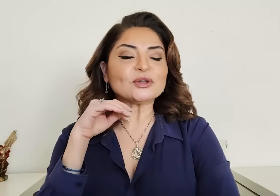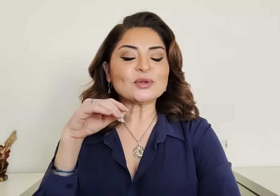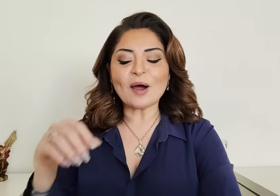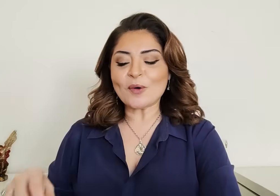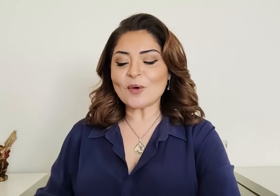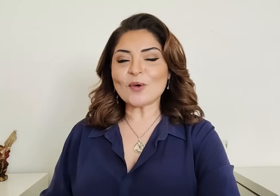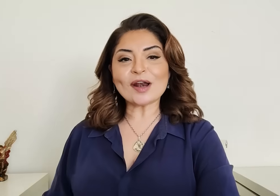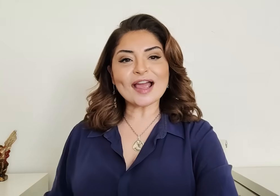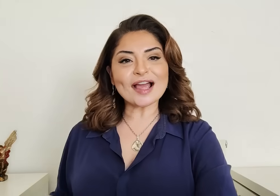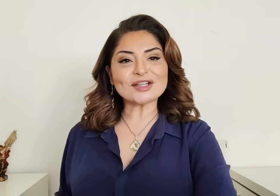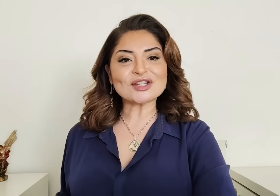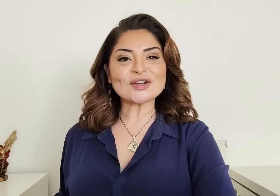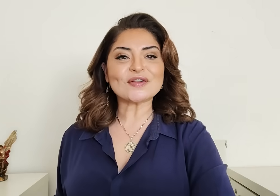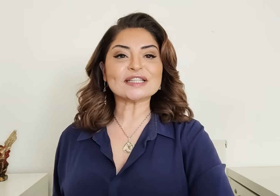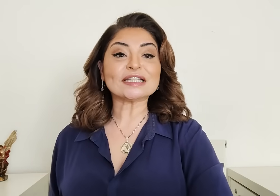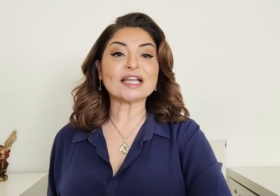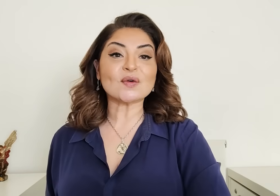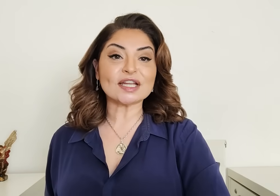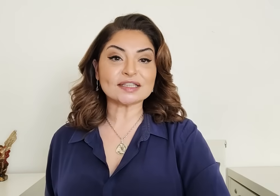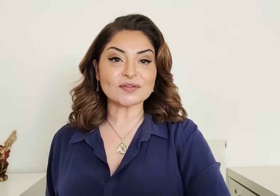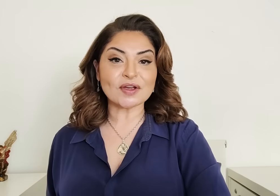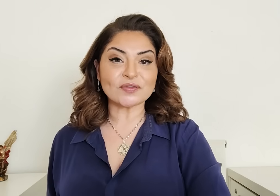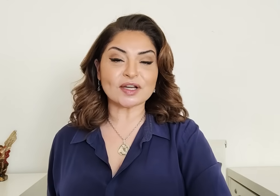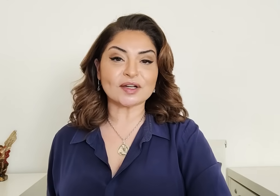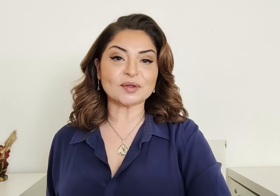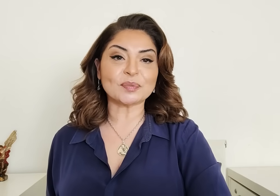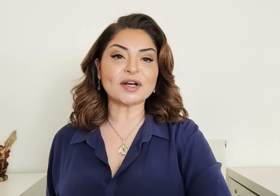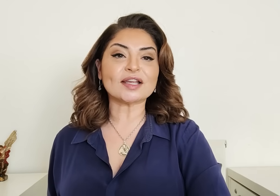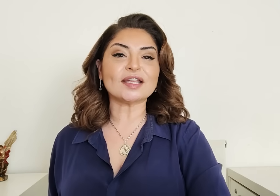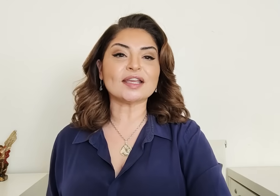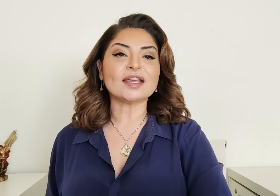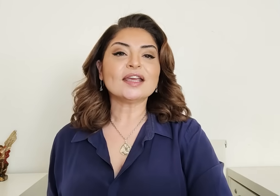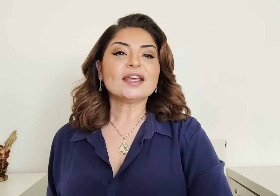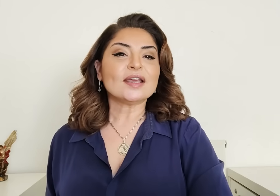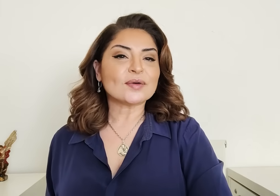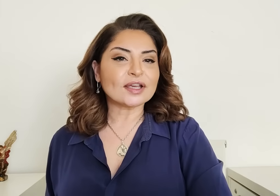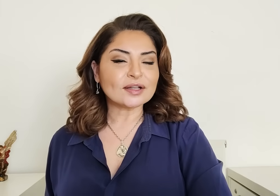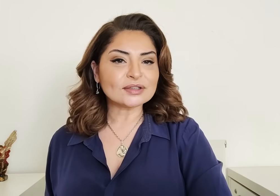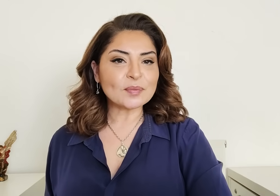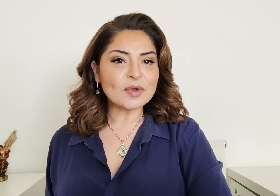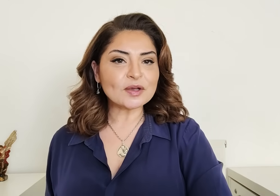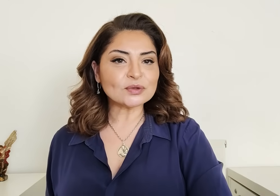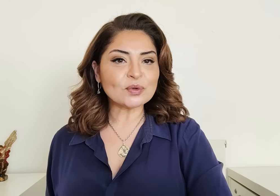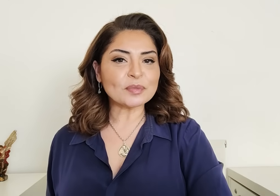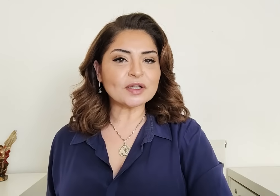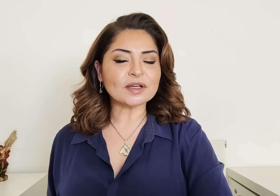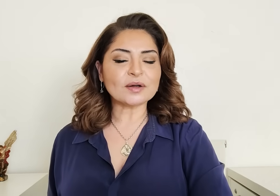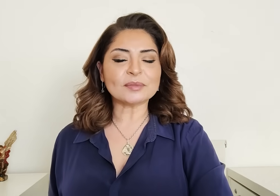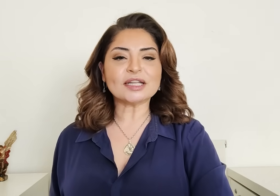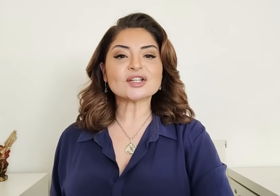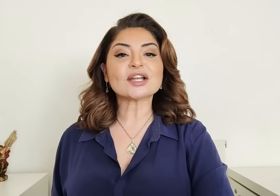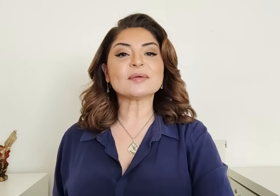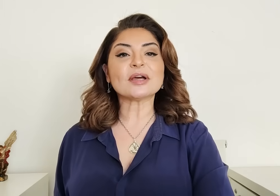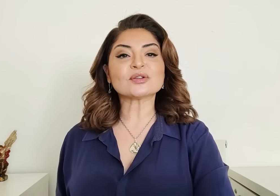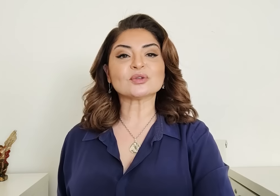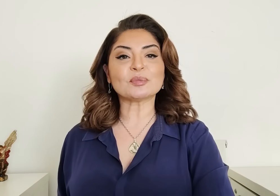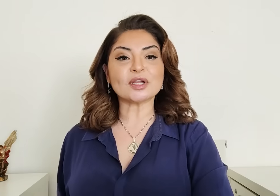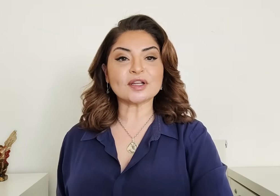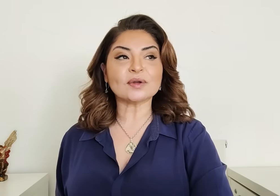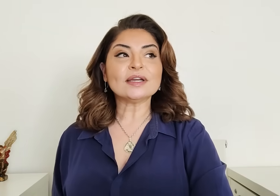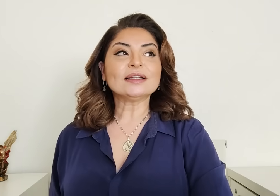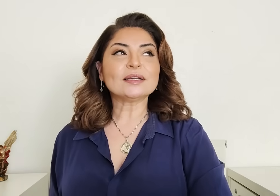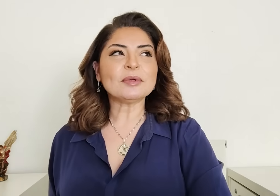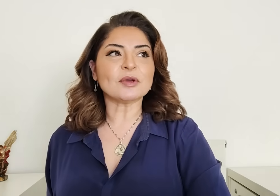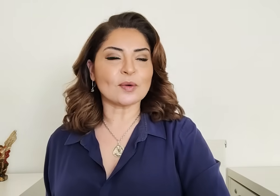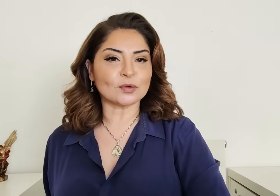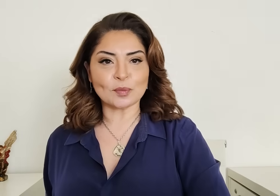Bom, pessoal, o Narrativas Antagonista vai ficando por aqui. Eu quero saber a sua opinião. Me deixa aqui embaixo a sua